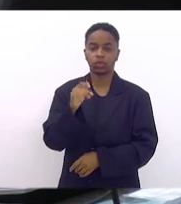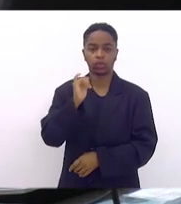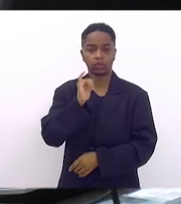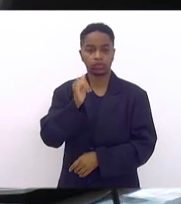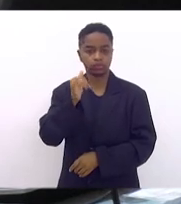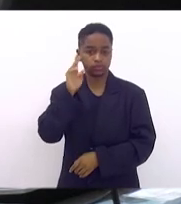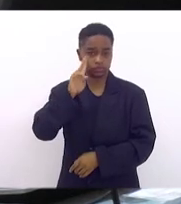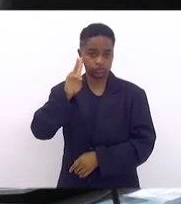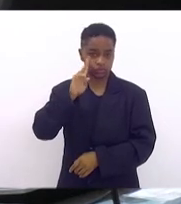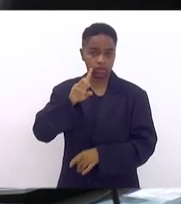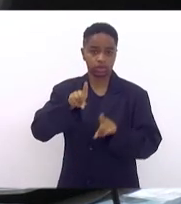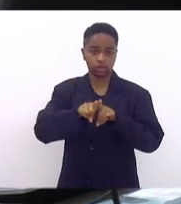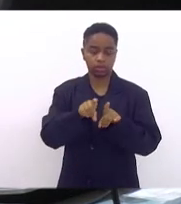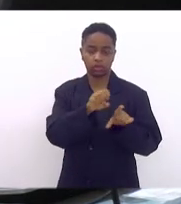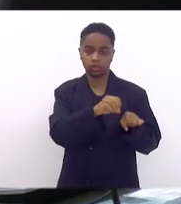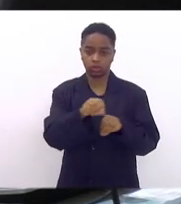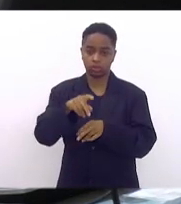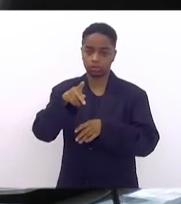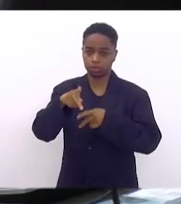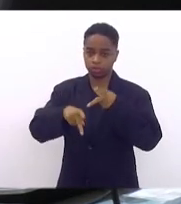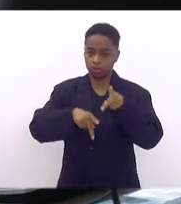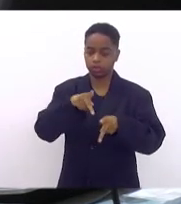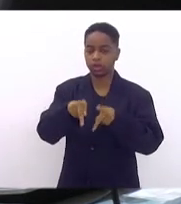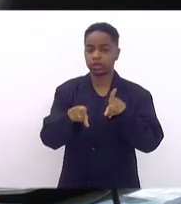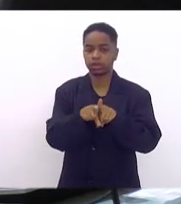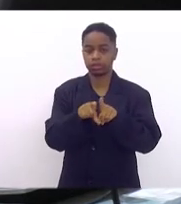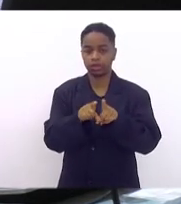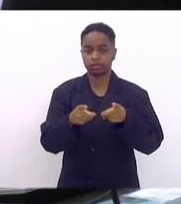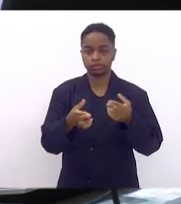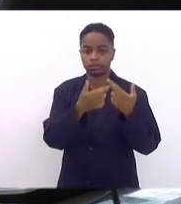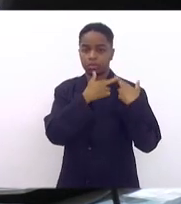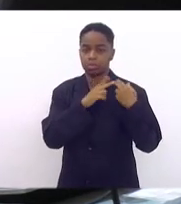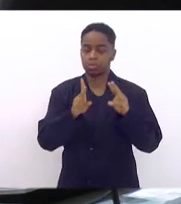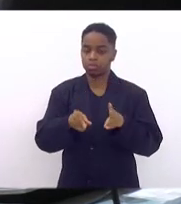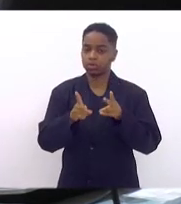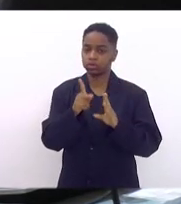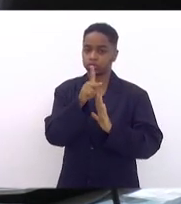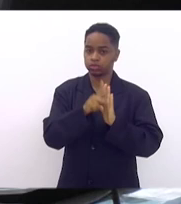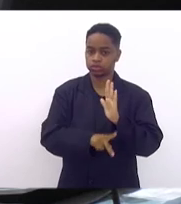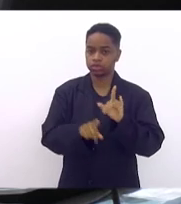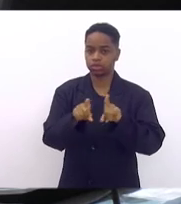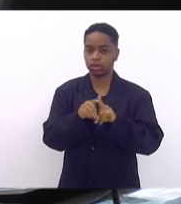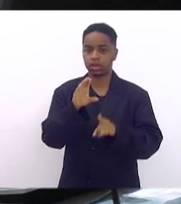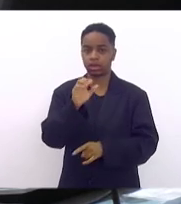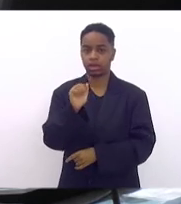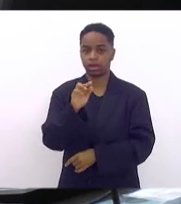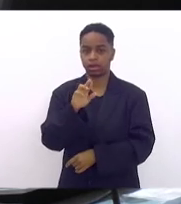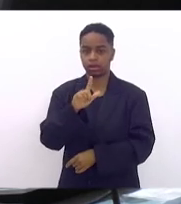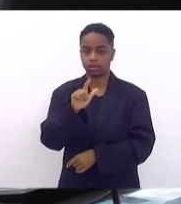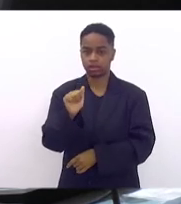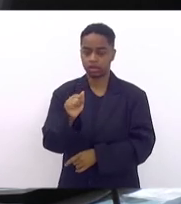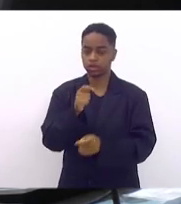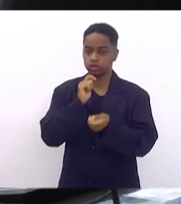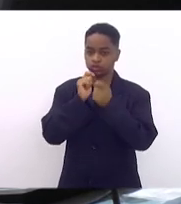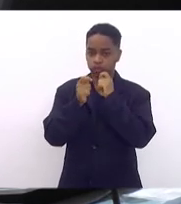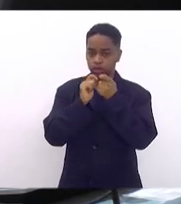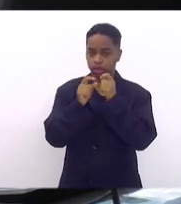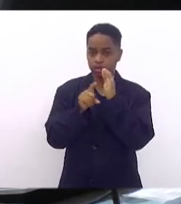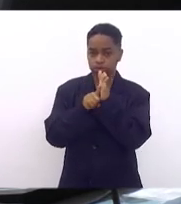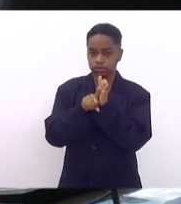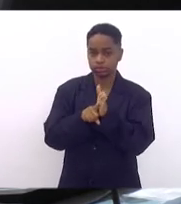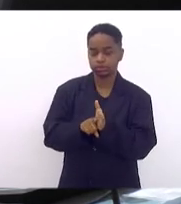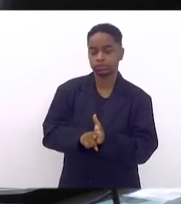também responsável pelo projeto Mulher Solta Tua Voz, da senhora Carla Albuquerque, jornalista